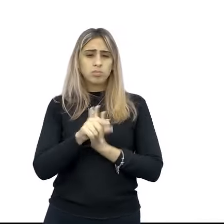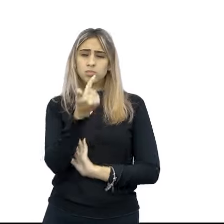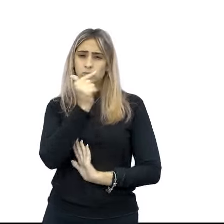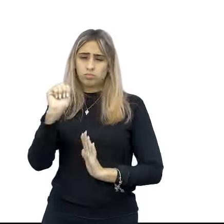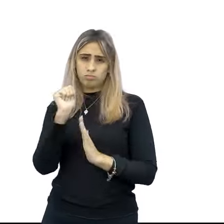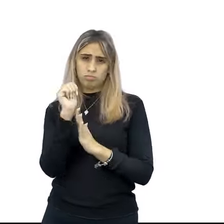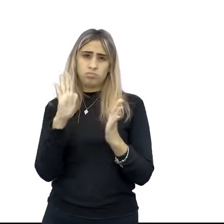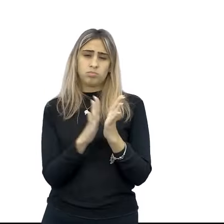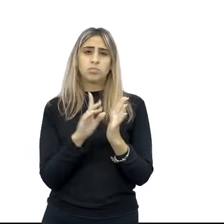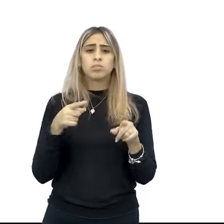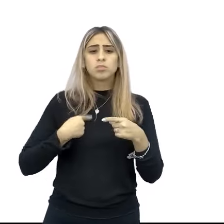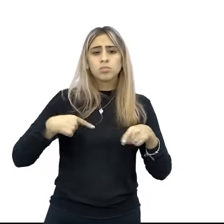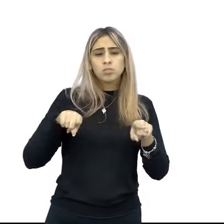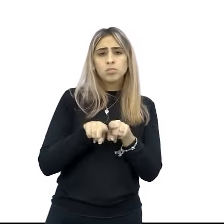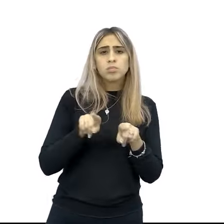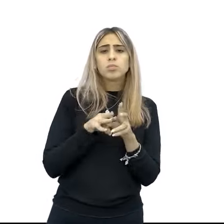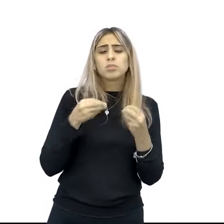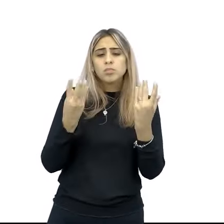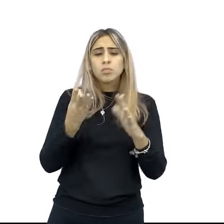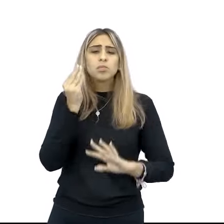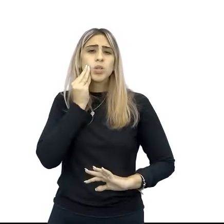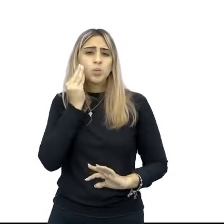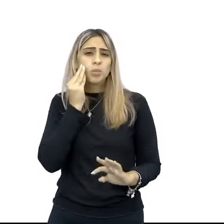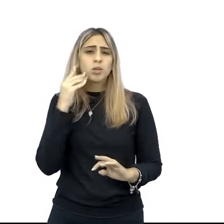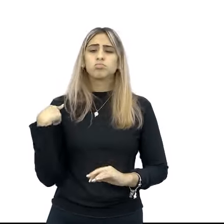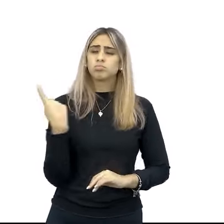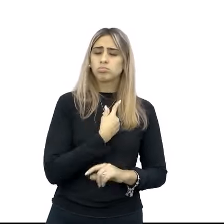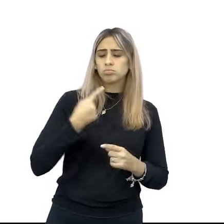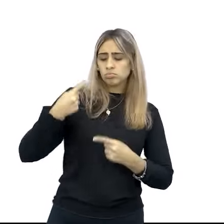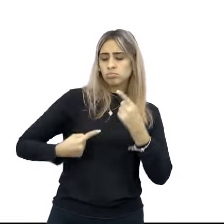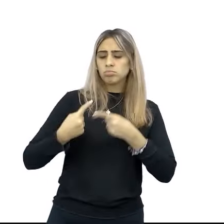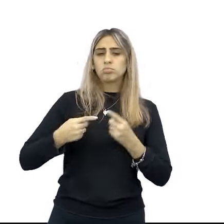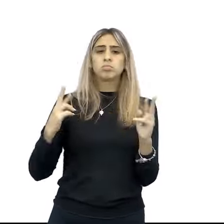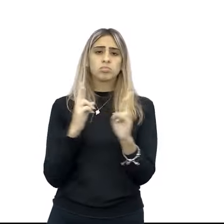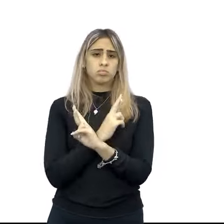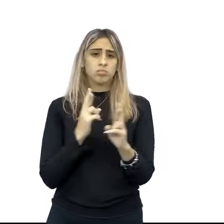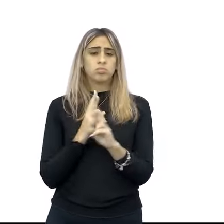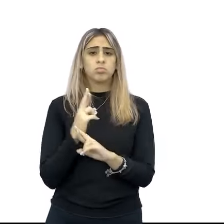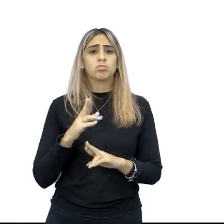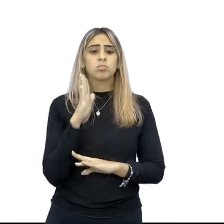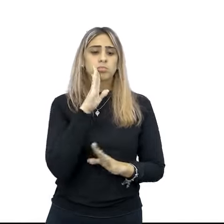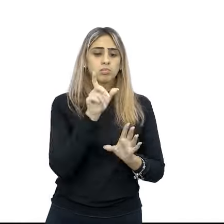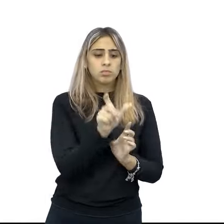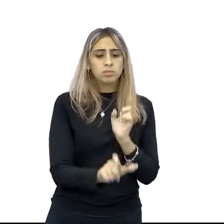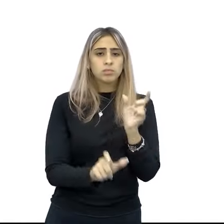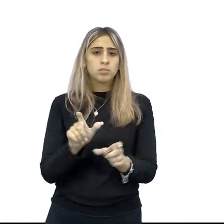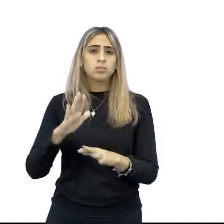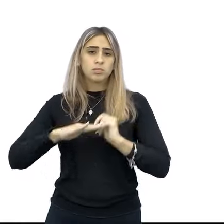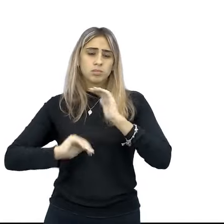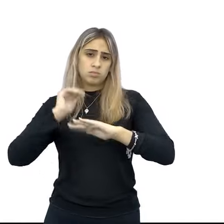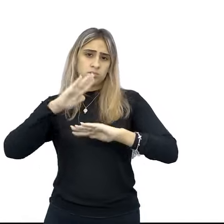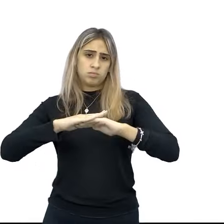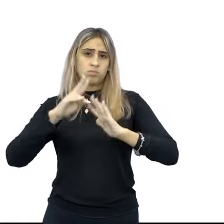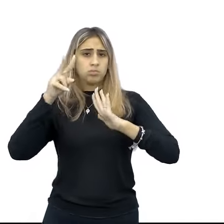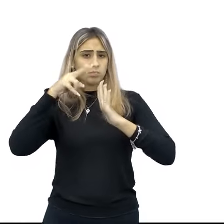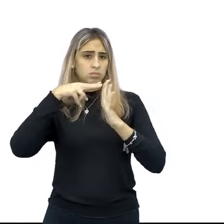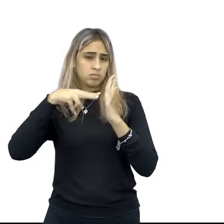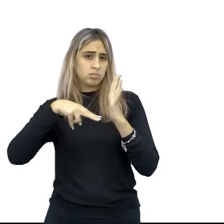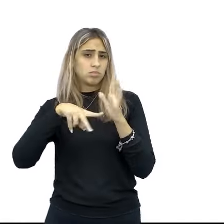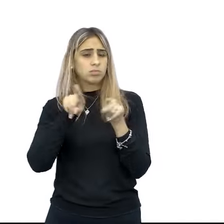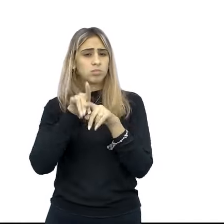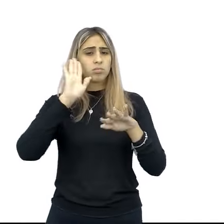outra atividade que também vai dar a oportunidade de nós discutirmos a relação entre as habilidades de leitura